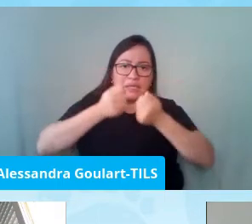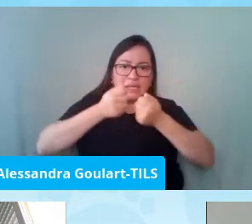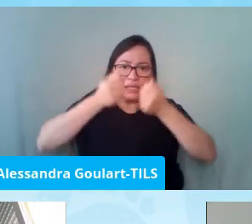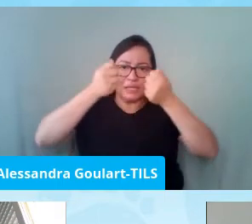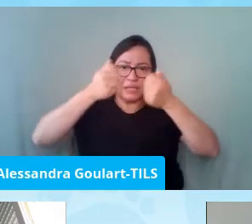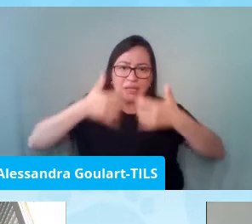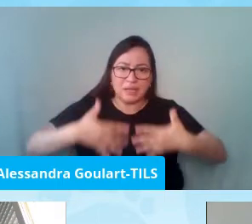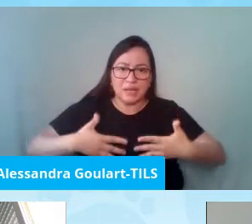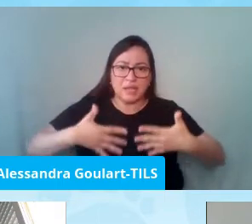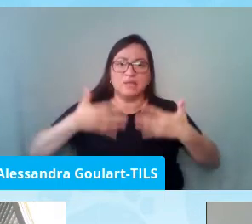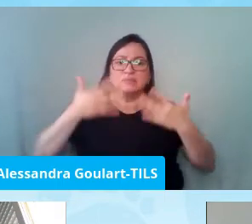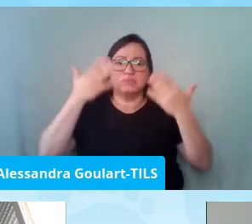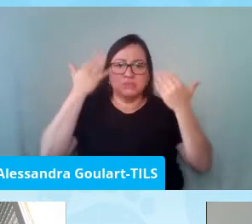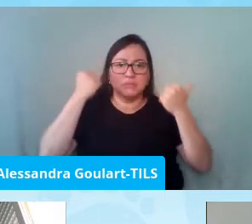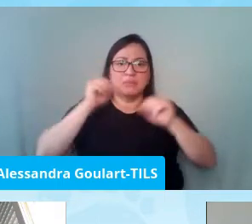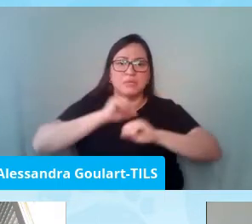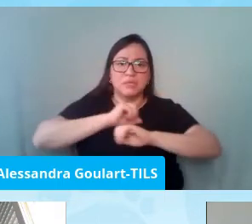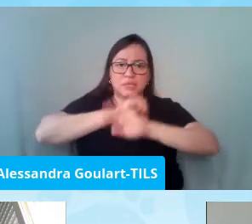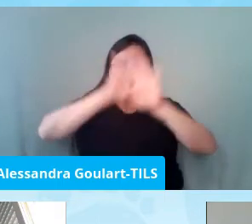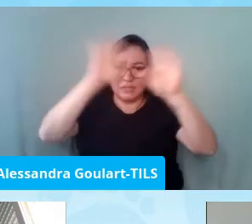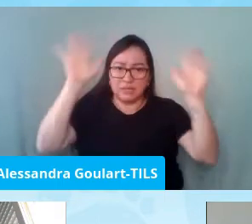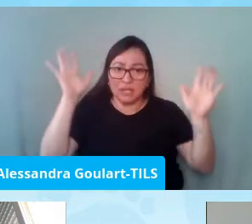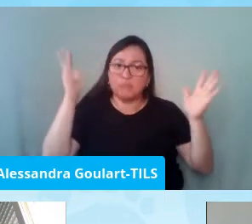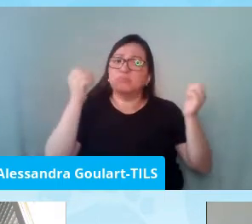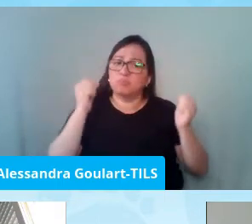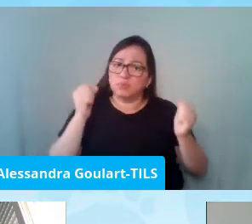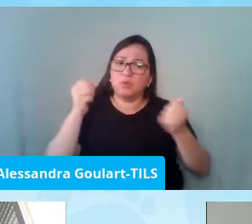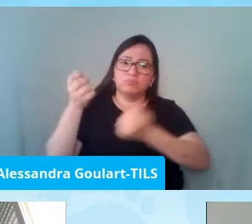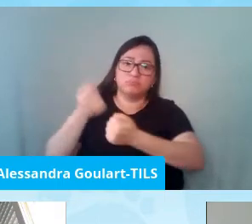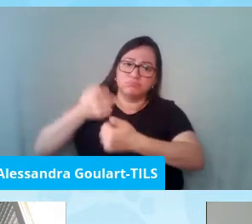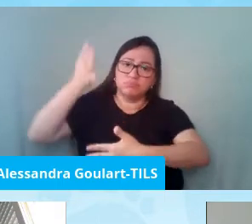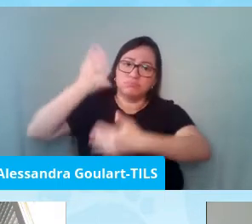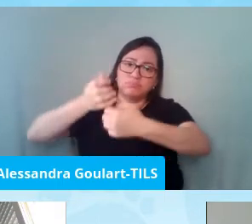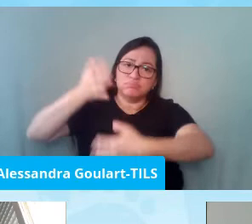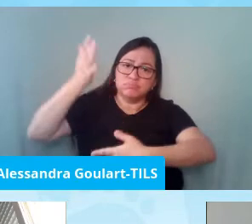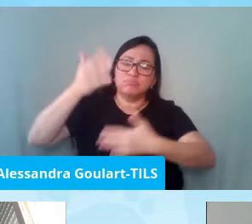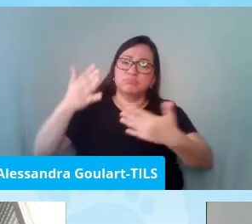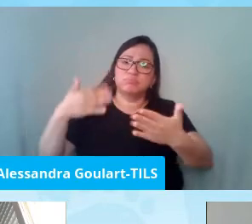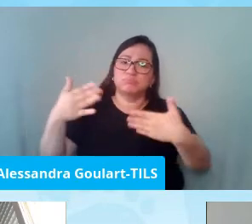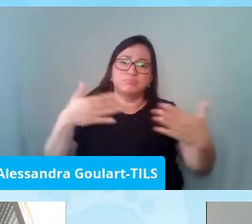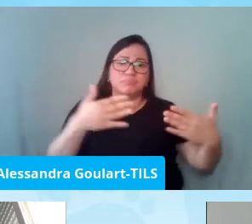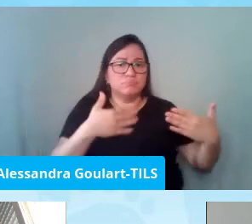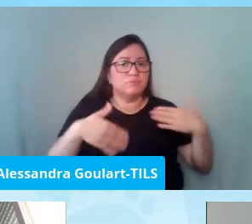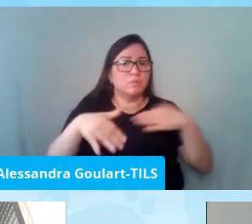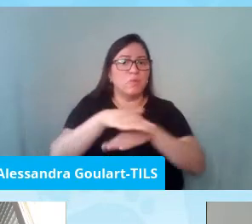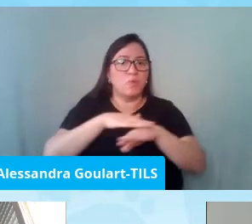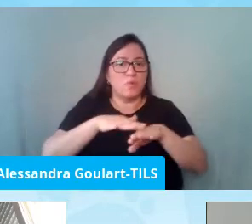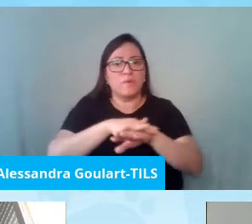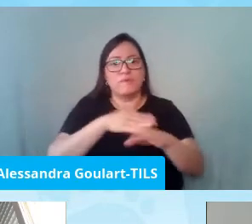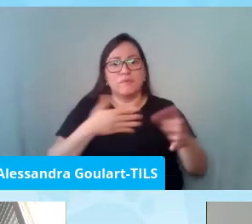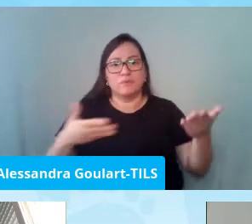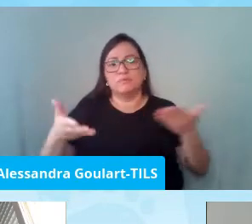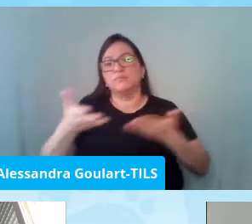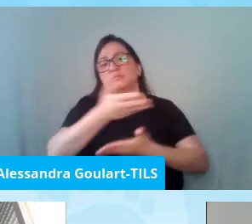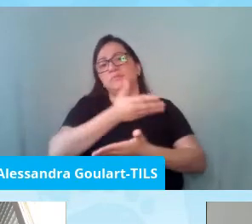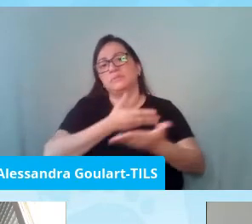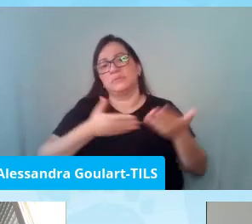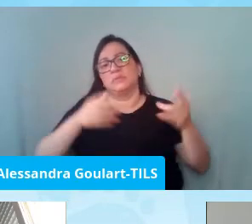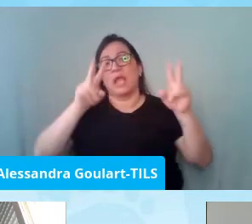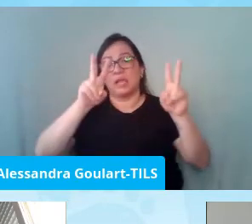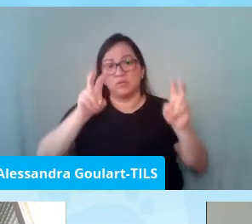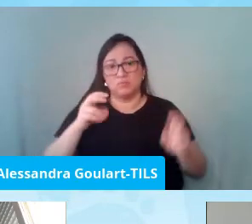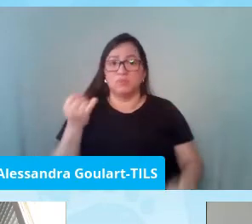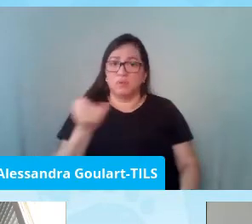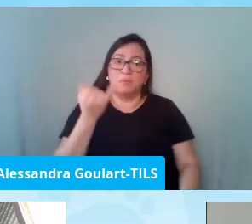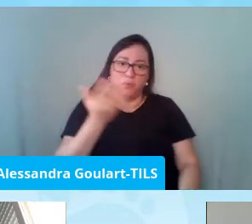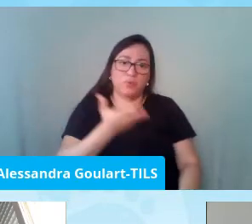as questões que mobiliza, para a gente poder, ao longo da nossa conversa, ir trazendo essas questões, chamando